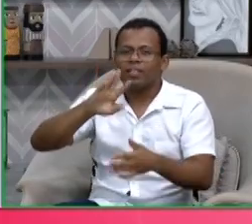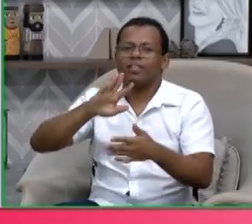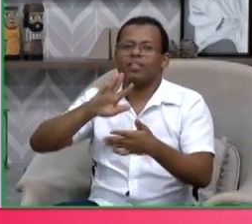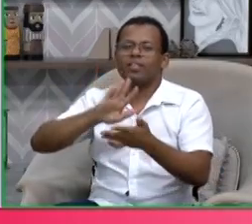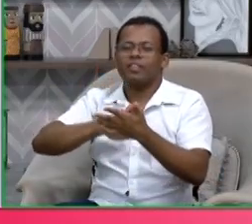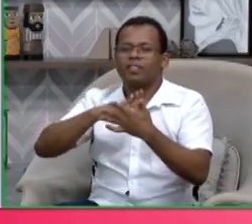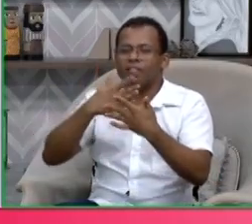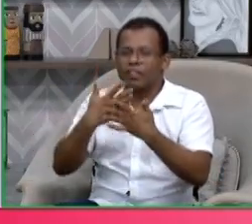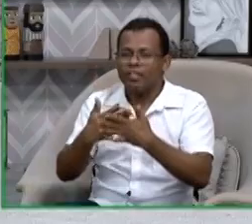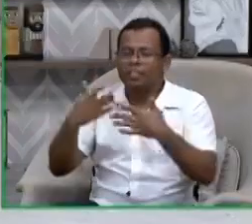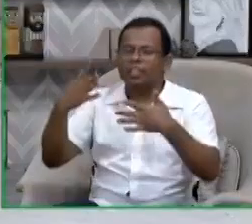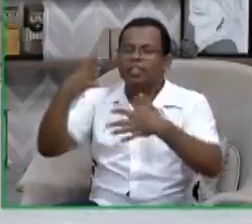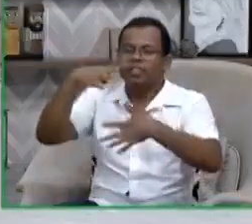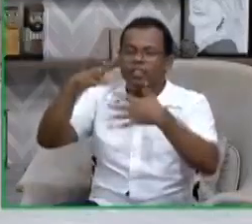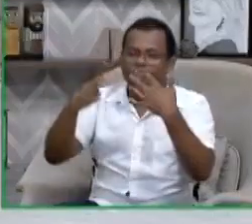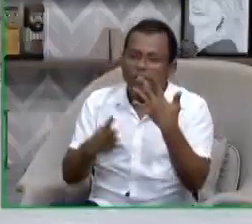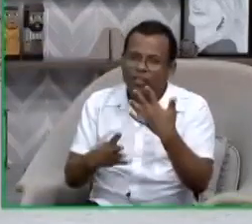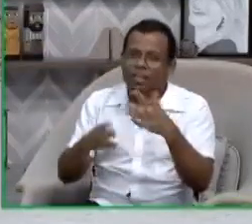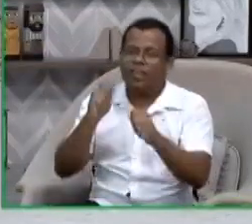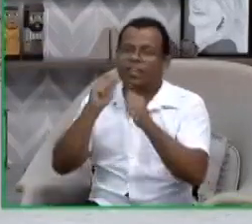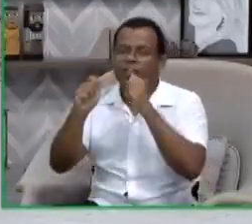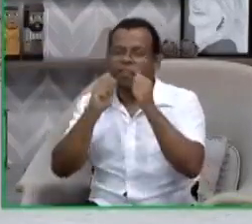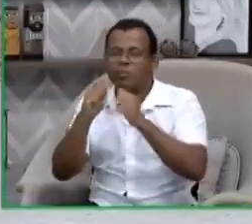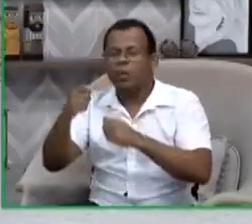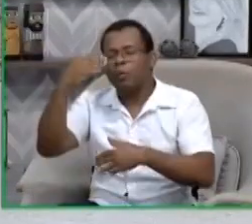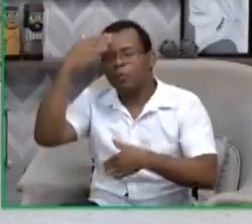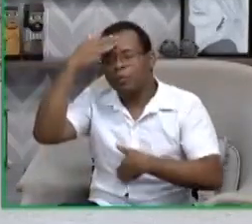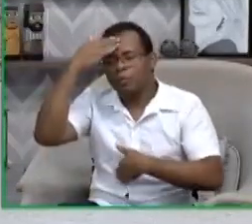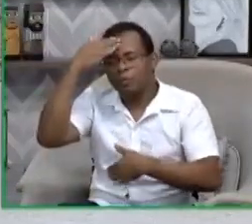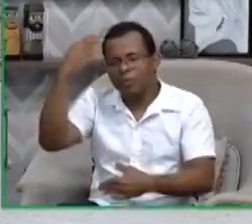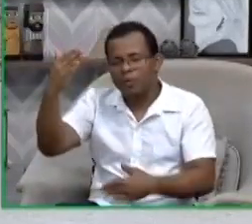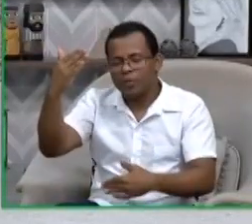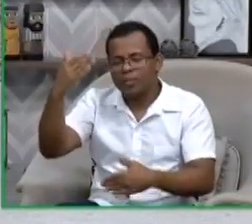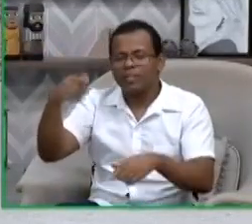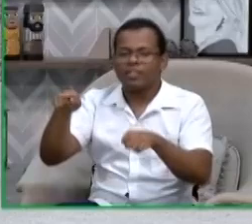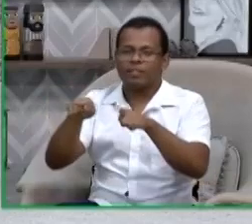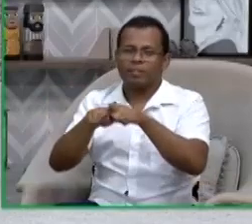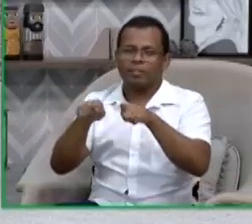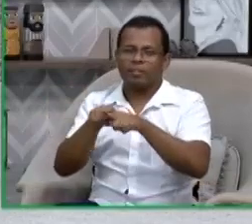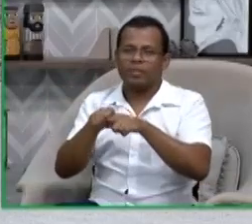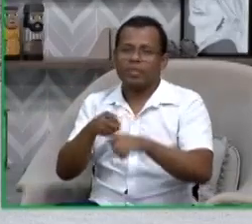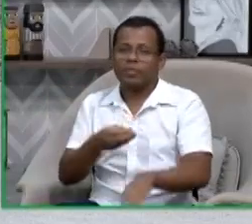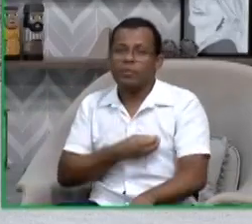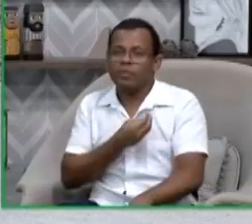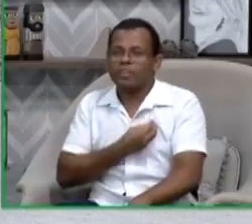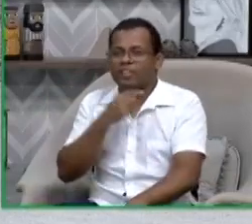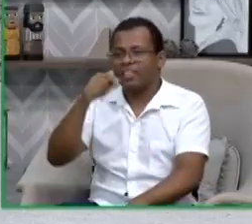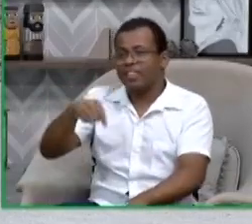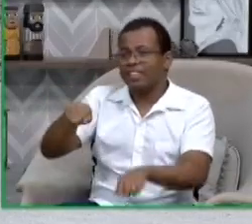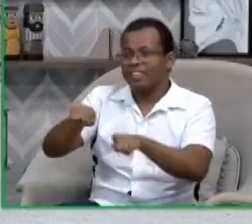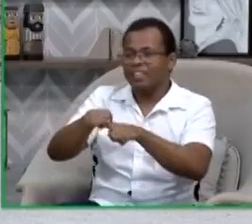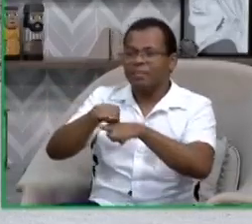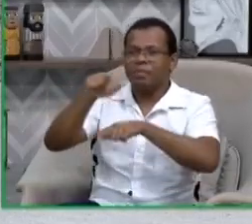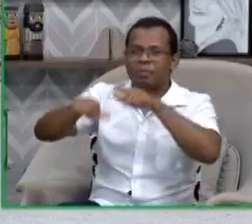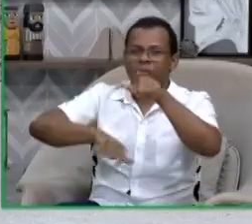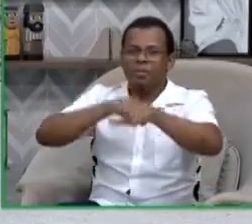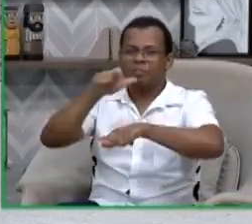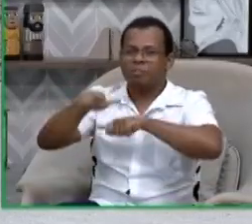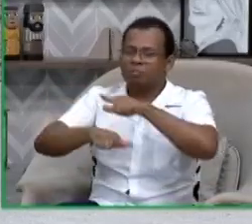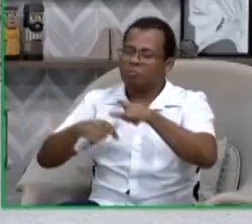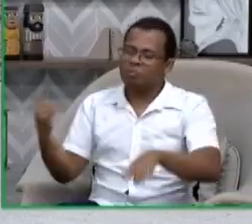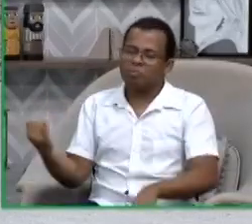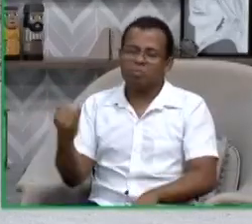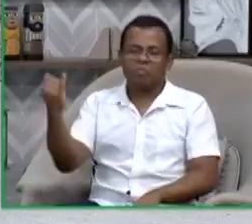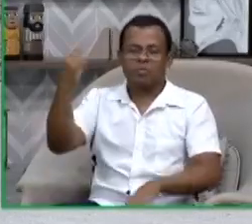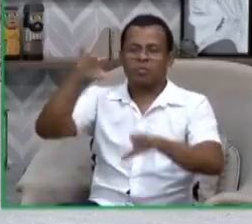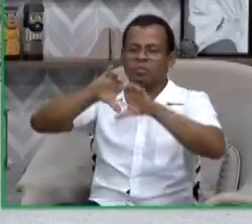essa interpretação aqui durante a entrevista. Muito obrigado, Wagner, também, por sua presença e, claro, pelo trabalho essencial de um